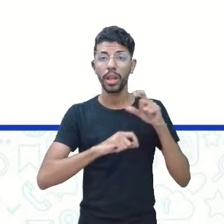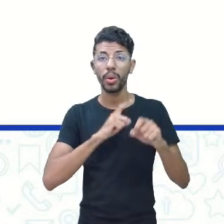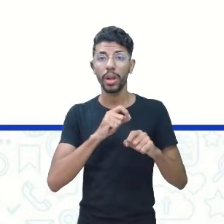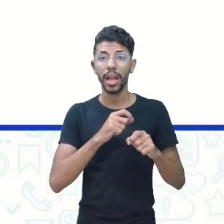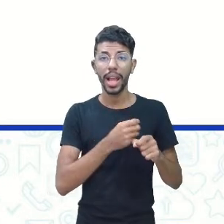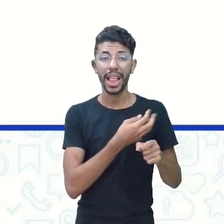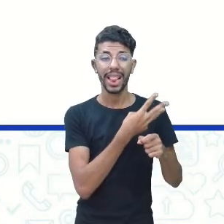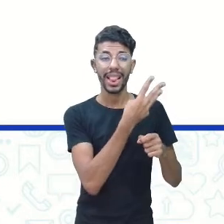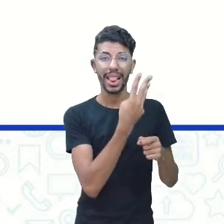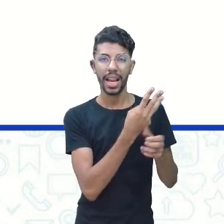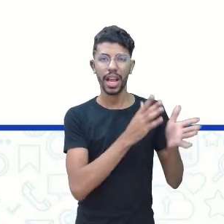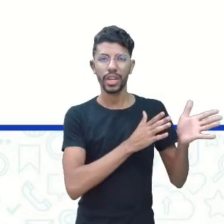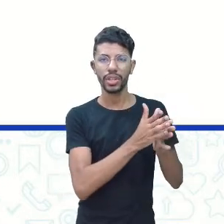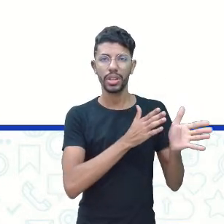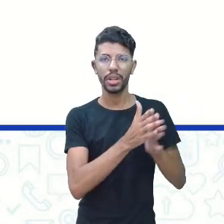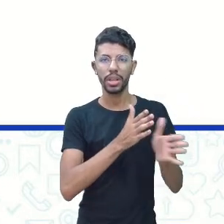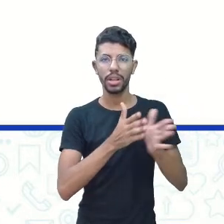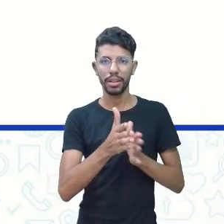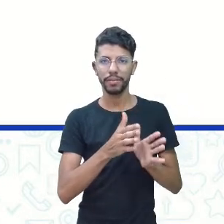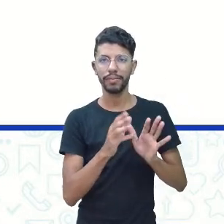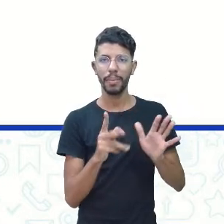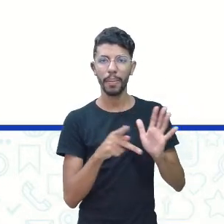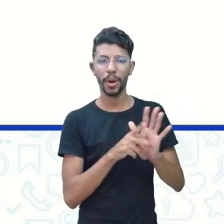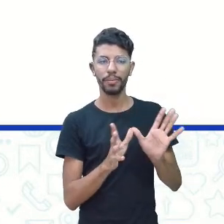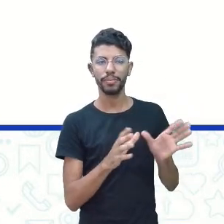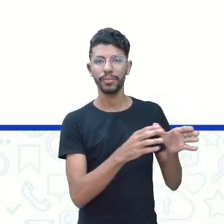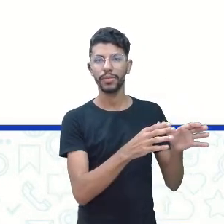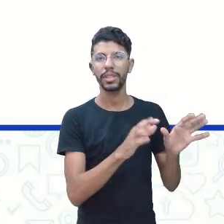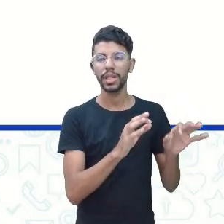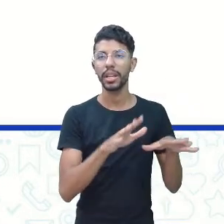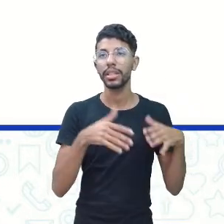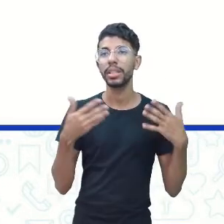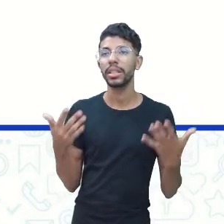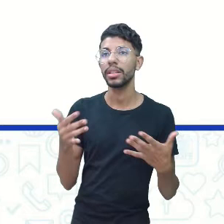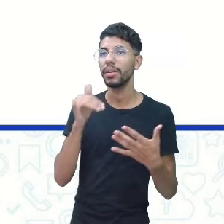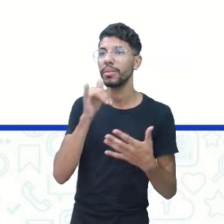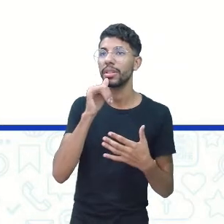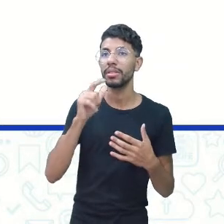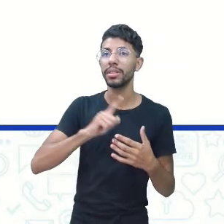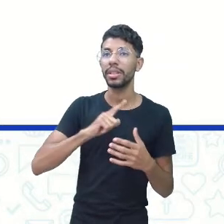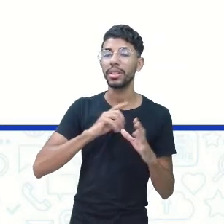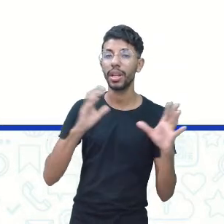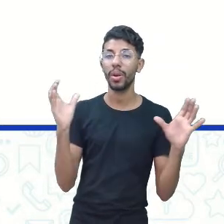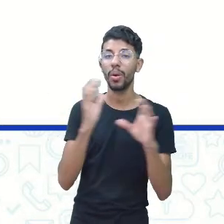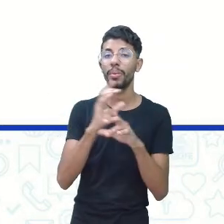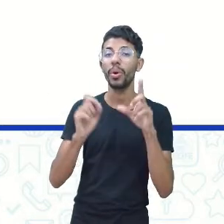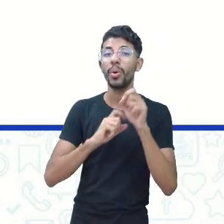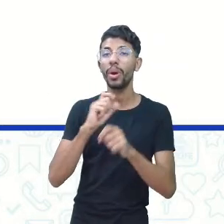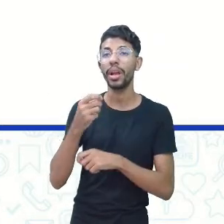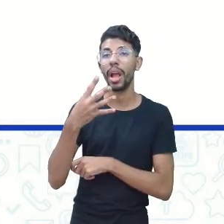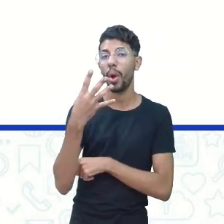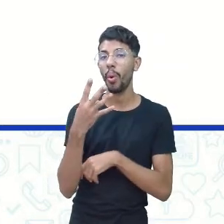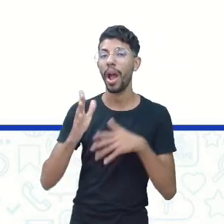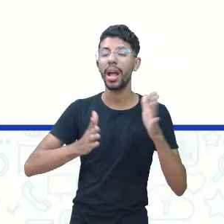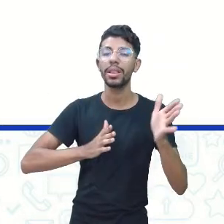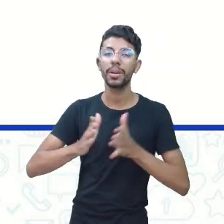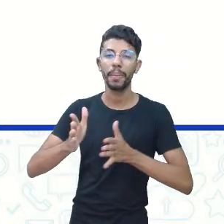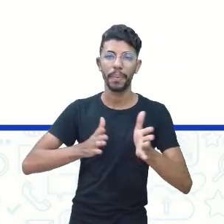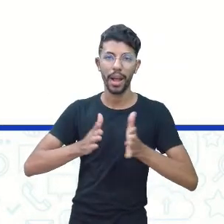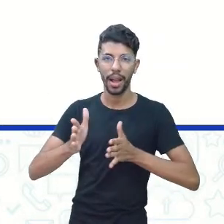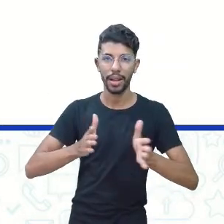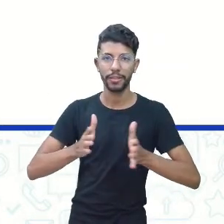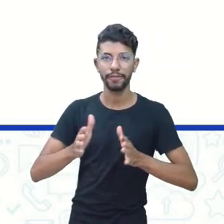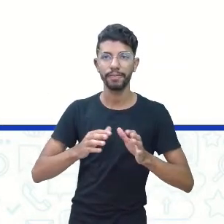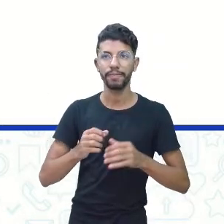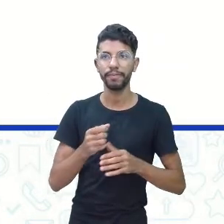cuidado, porque agora eu não vou dividir para 3. E aí a gente vai ter um total de 4 partes. Então,